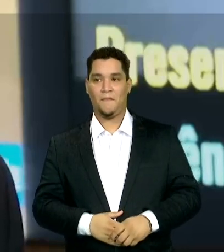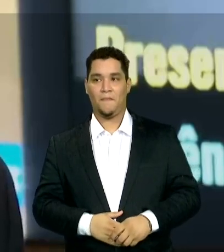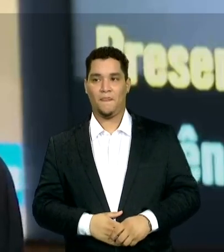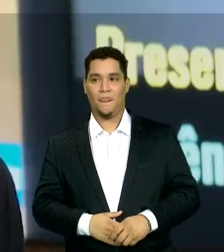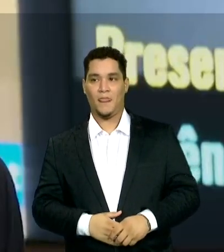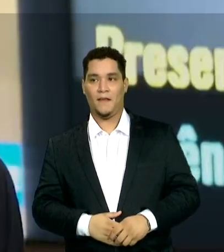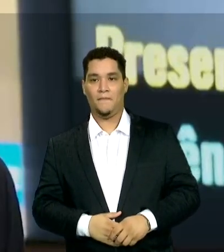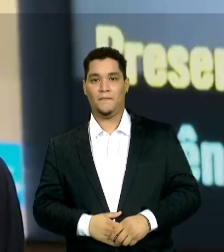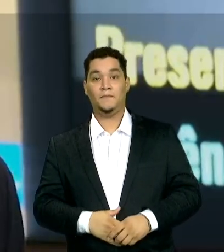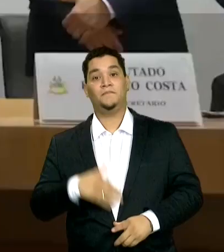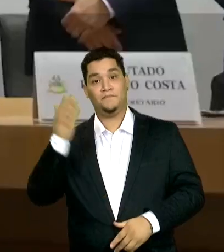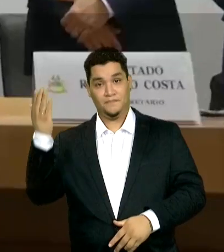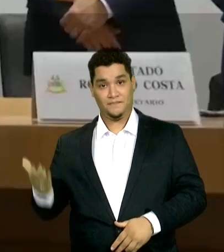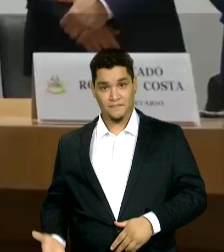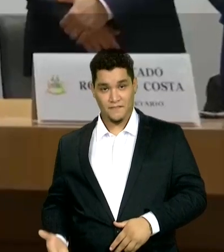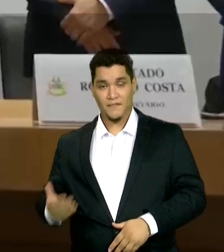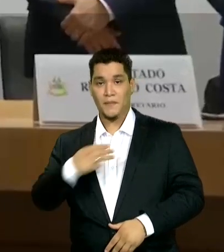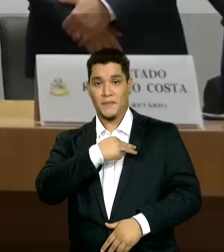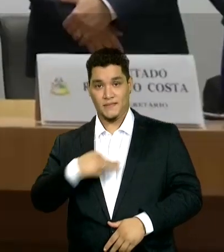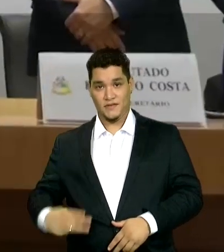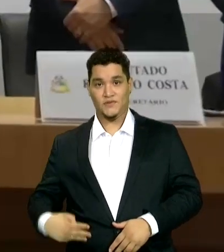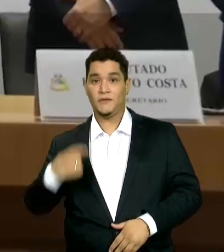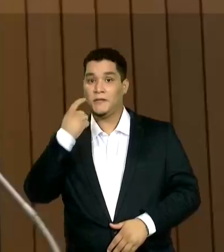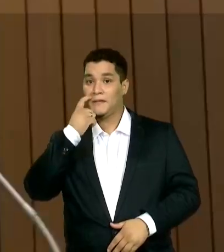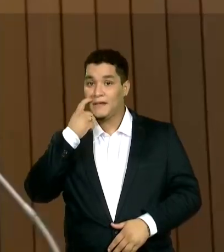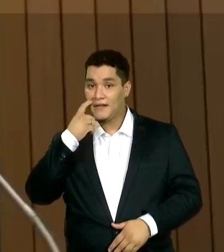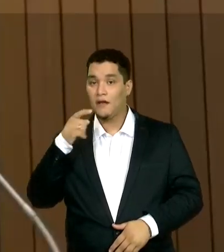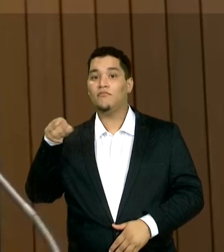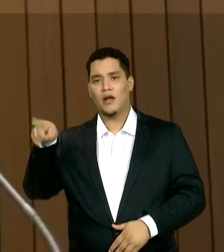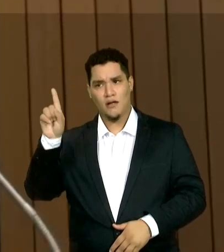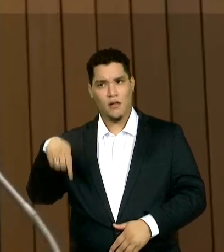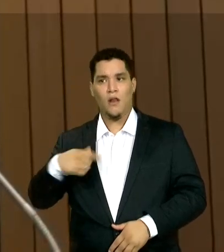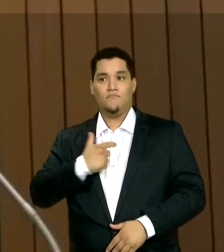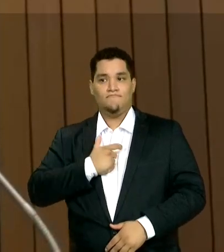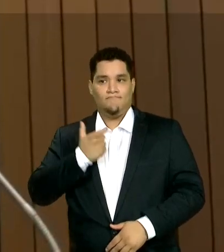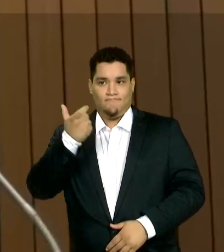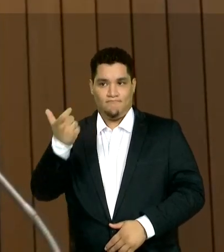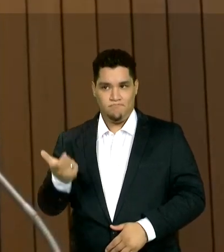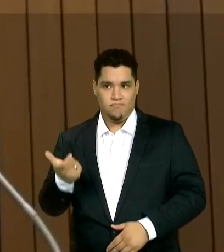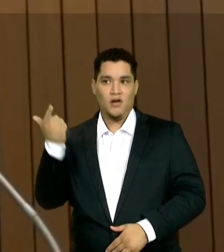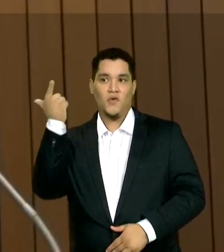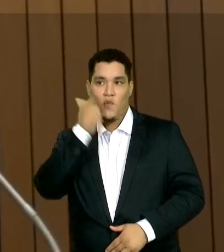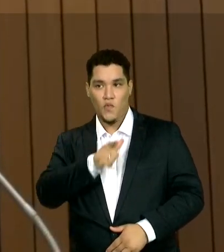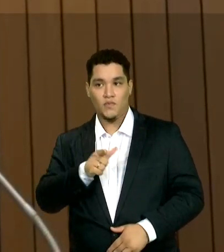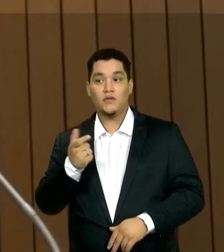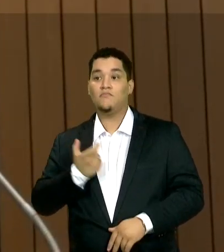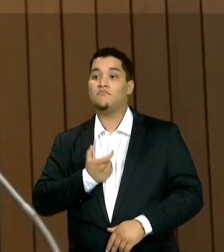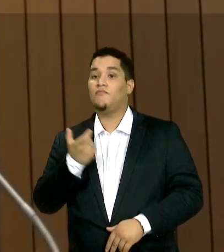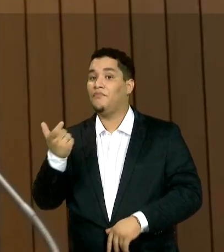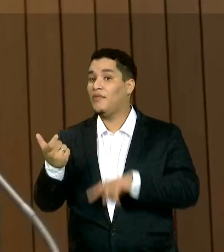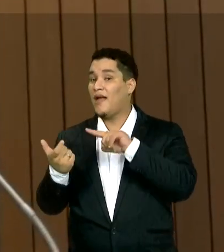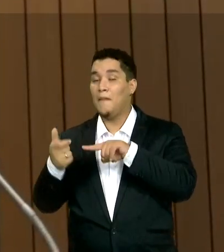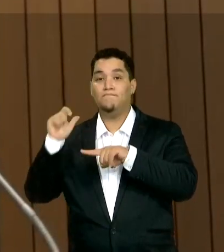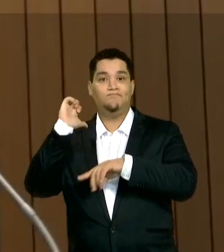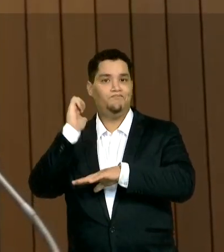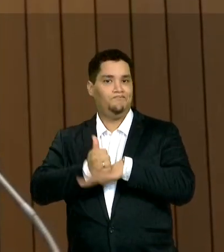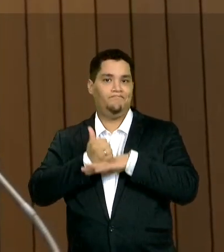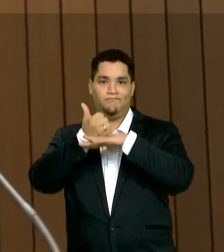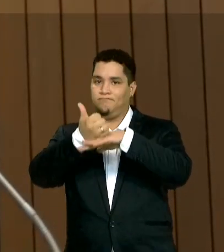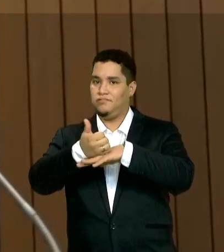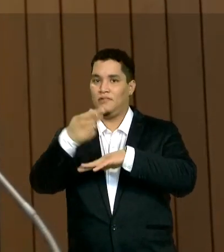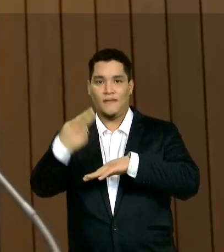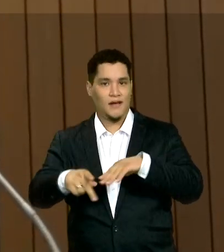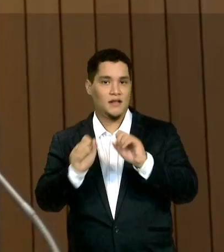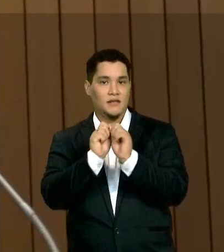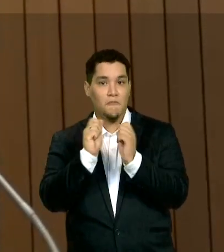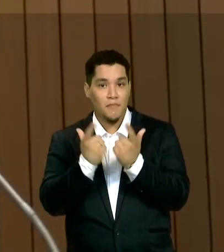O ministro André Fufuca recebeu a medalha Manuel Beckmann, maior honraria da Assembleia Legislativa do Maranhão, concedida a personalidades que